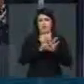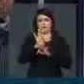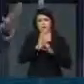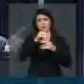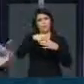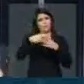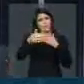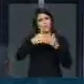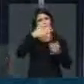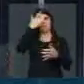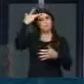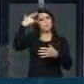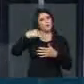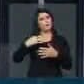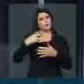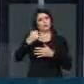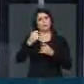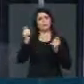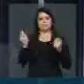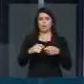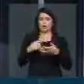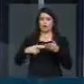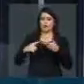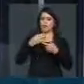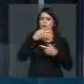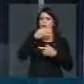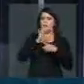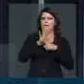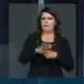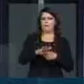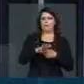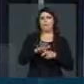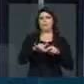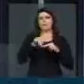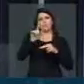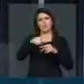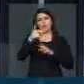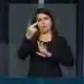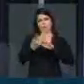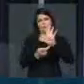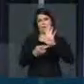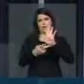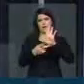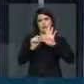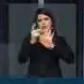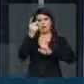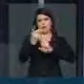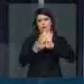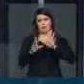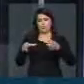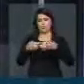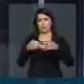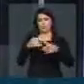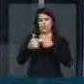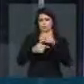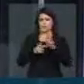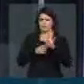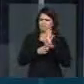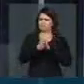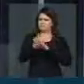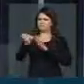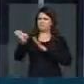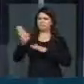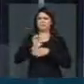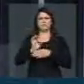qualquer cidadão, qualquer pessoa, pode dar a sua contribuição. É um plano, é um grupo que está percorrendo o